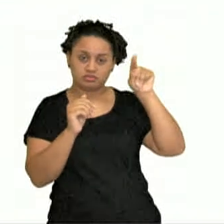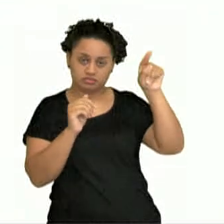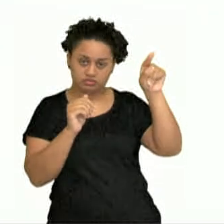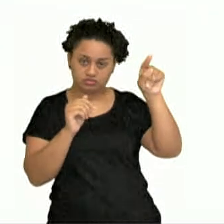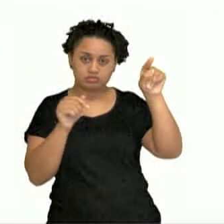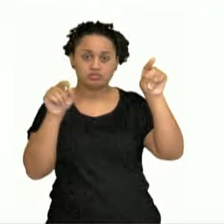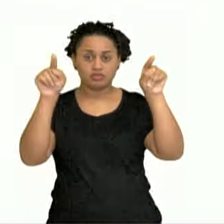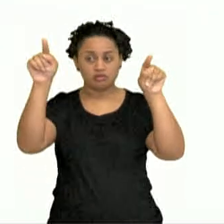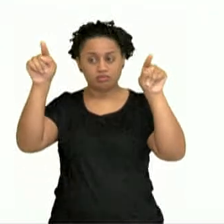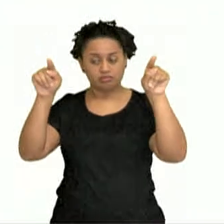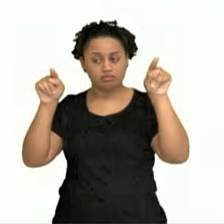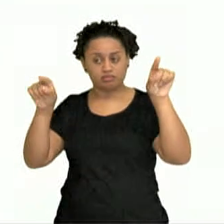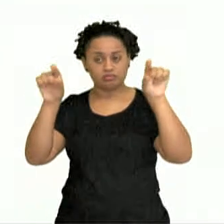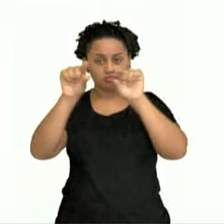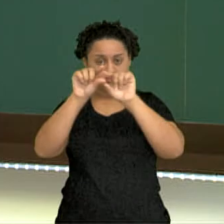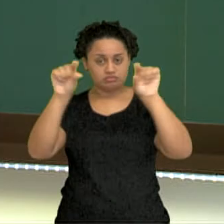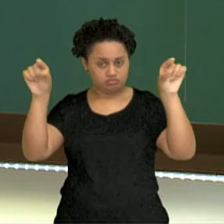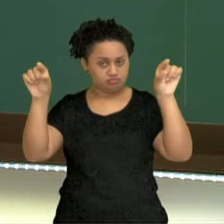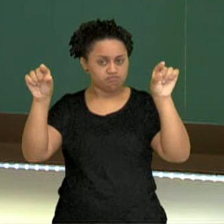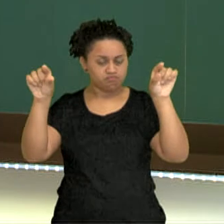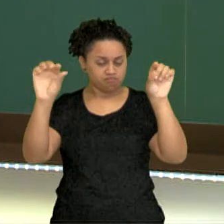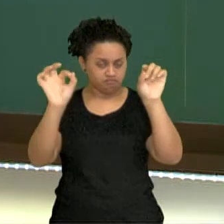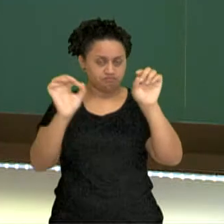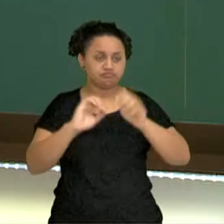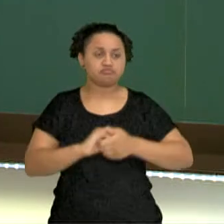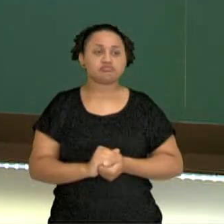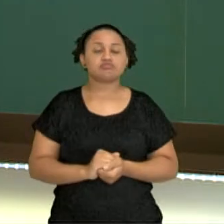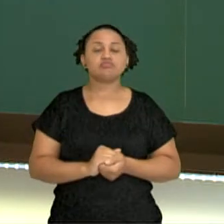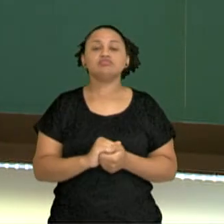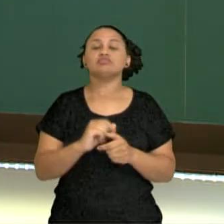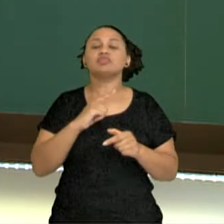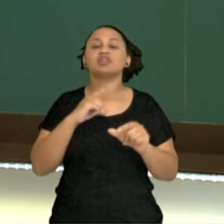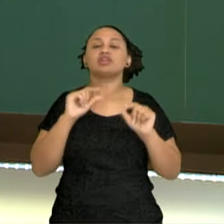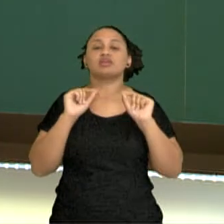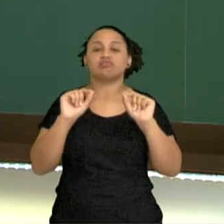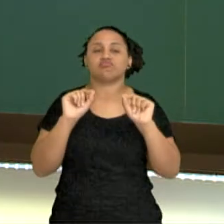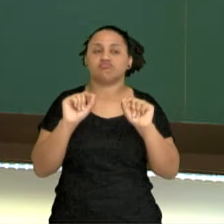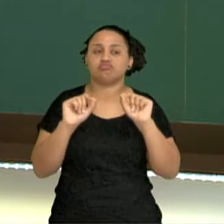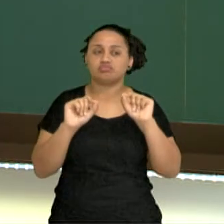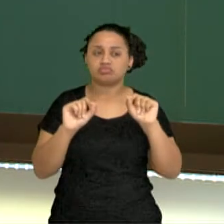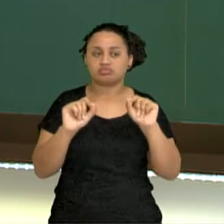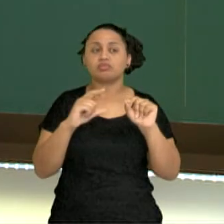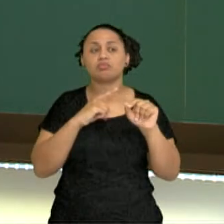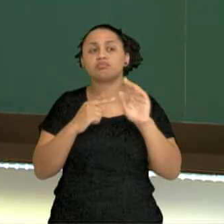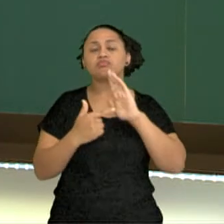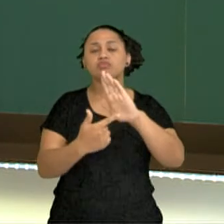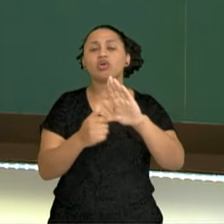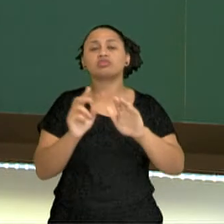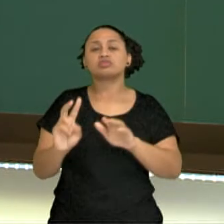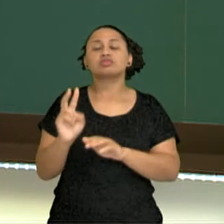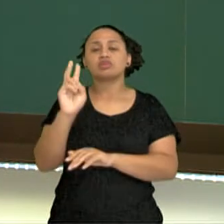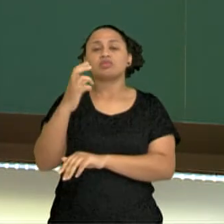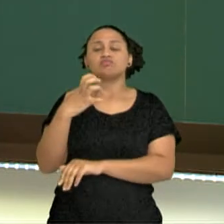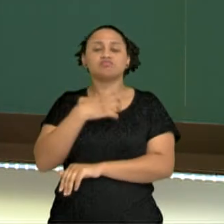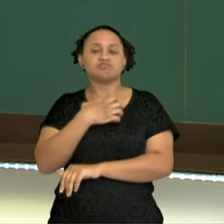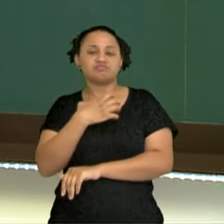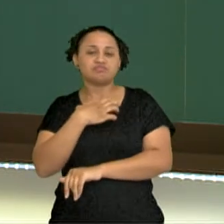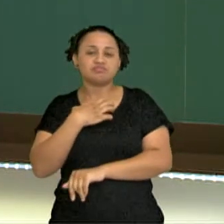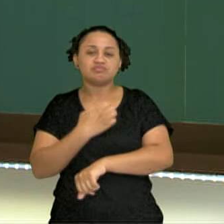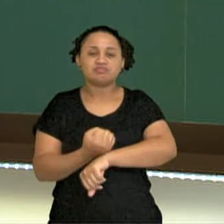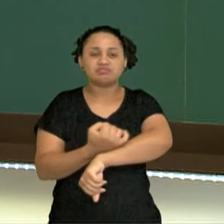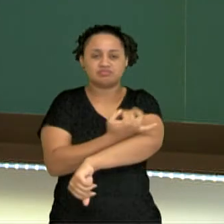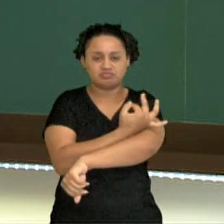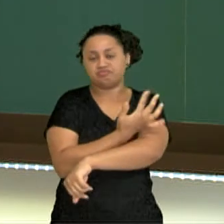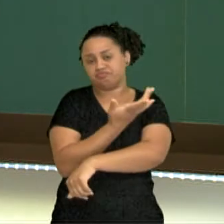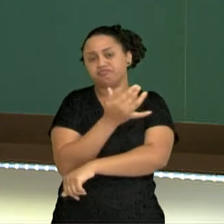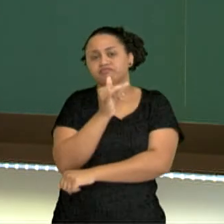cabeça e no final da frase normal. São aqueles em las que a planta imprime um valor emotivo e sentimental a lo dicho.